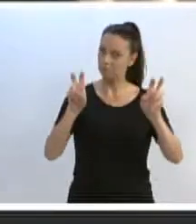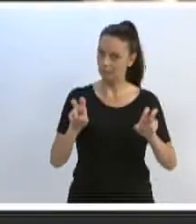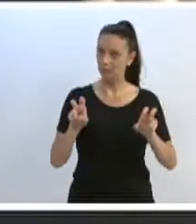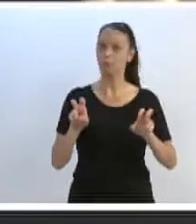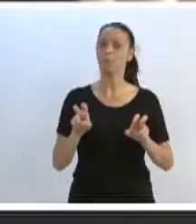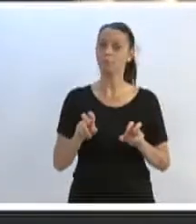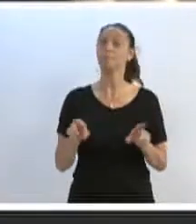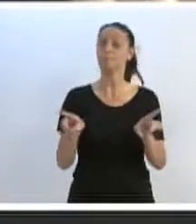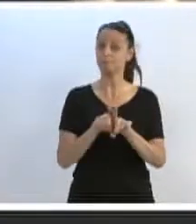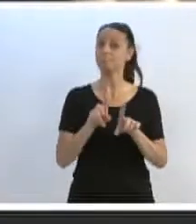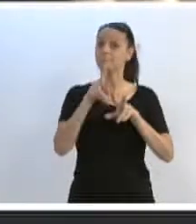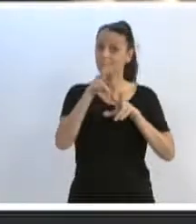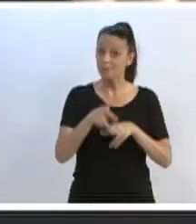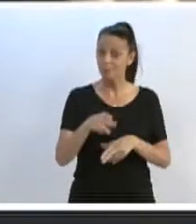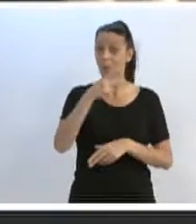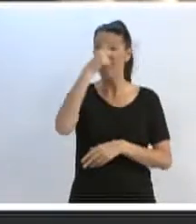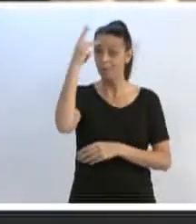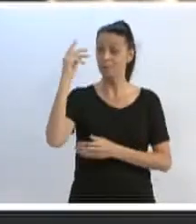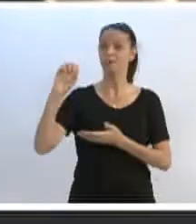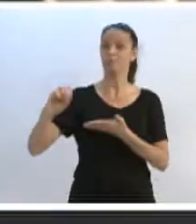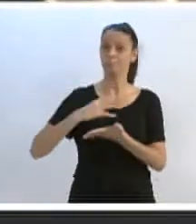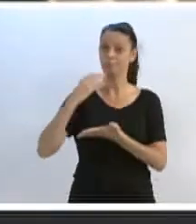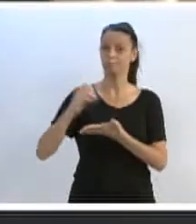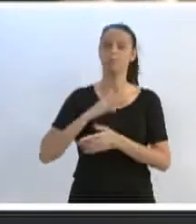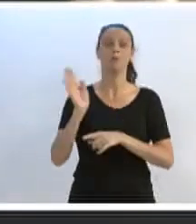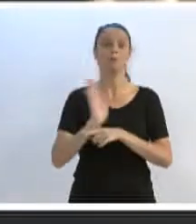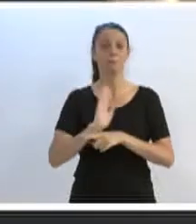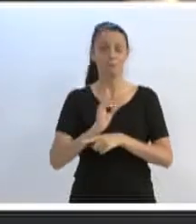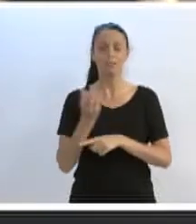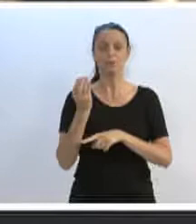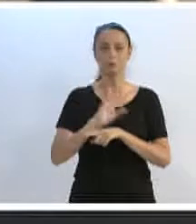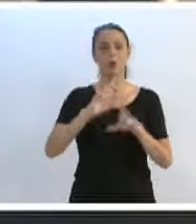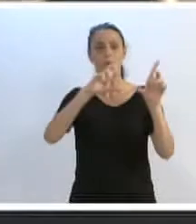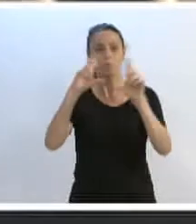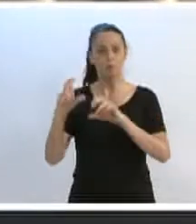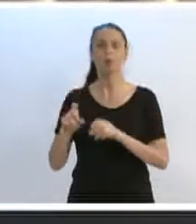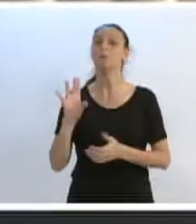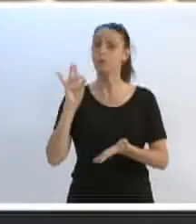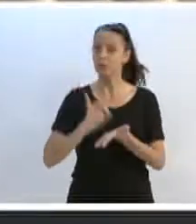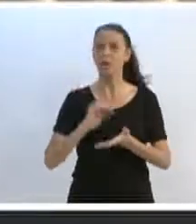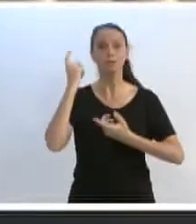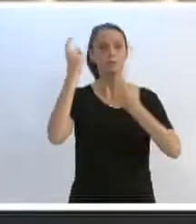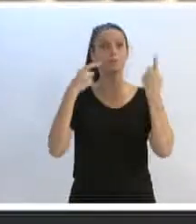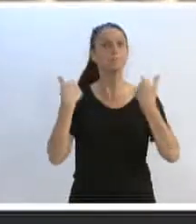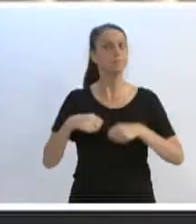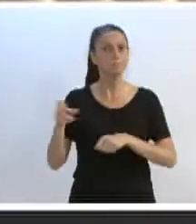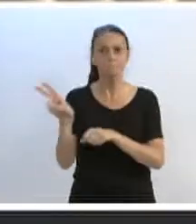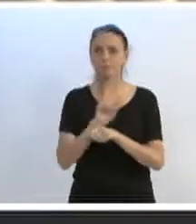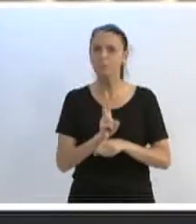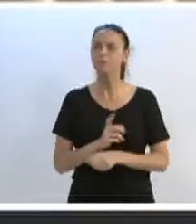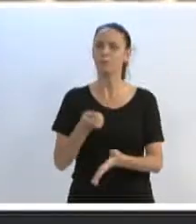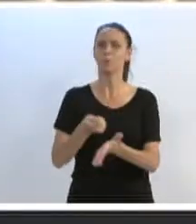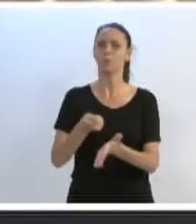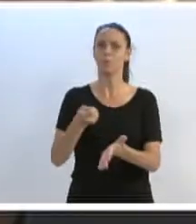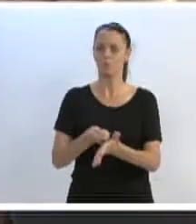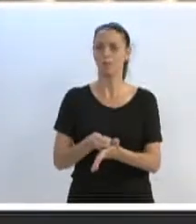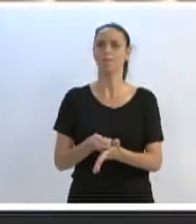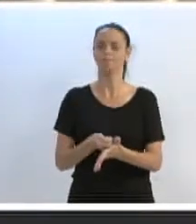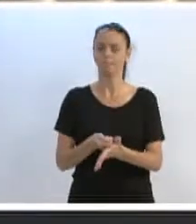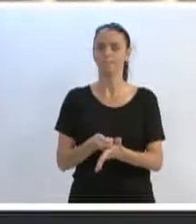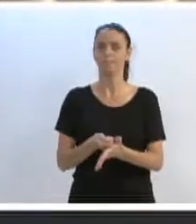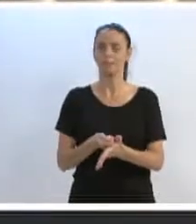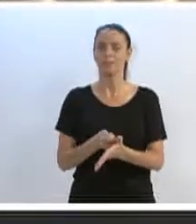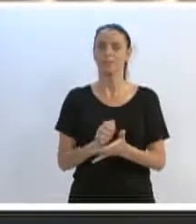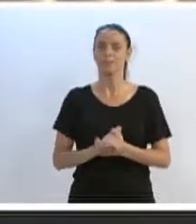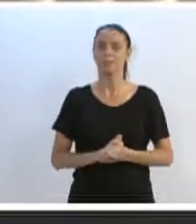tenho recebido alguns vídeos e algumas fotos com relação a isso também, é preocupante, nós precisamos fazer essa fiscalização e cobrar, e uma das questões também que não foram